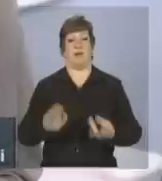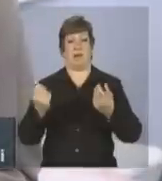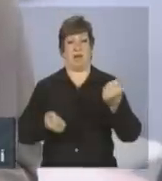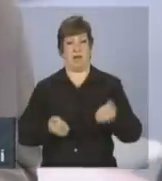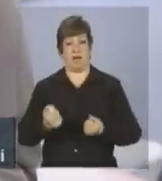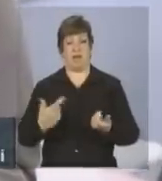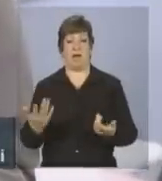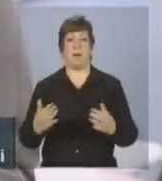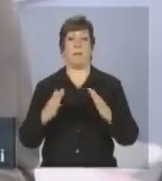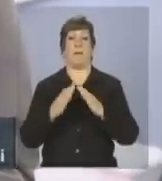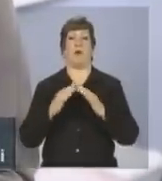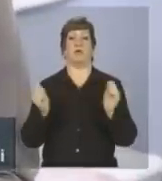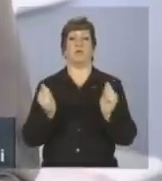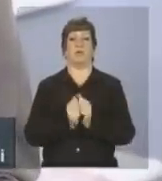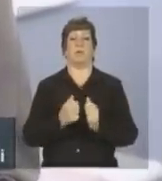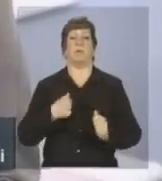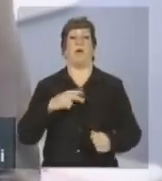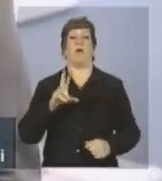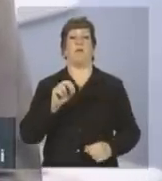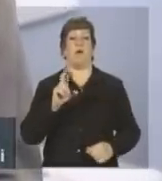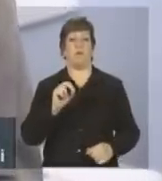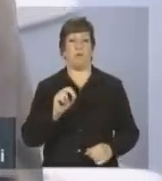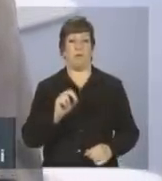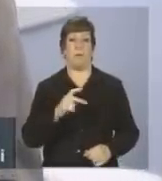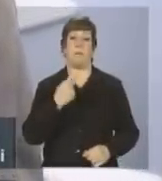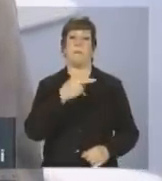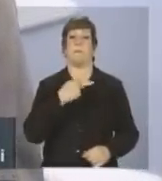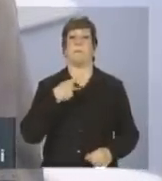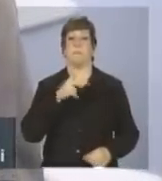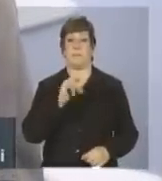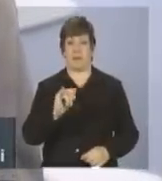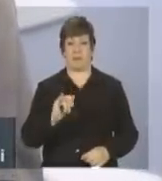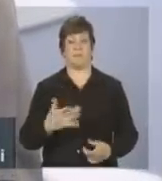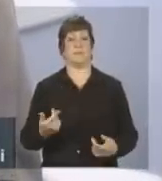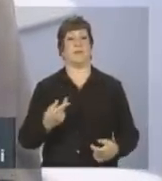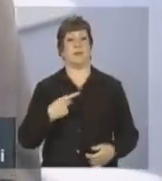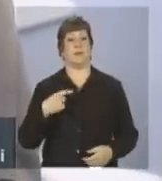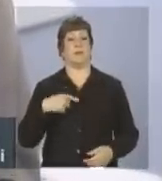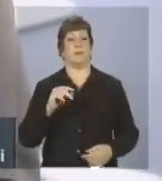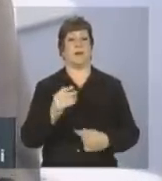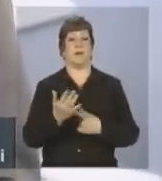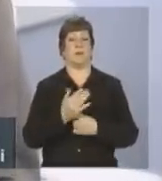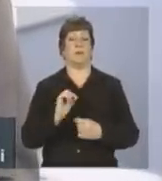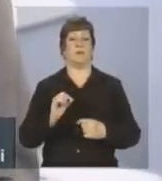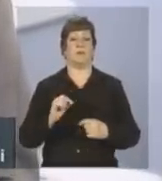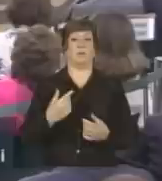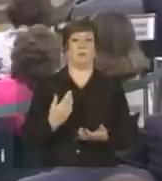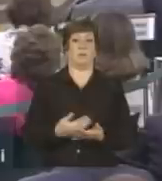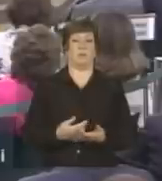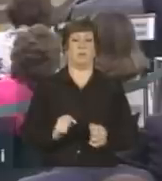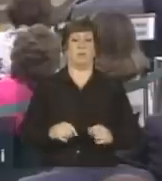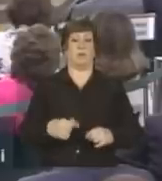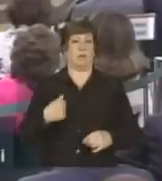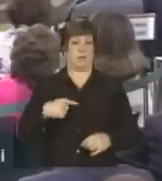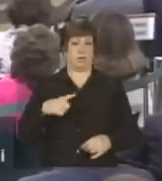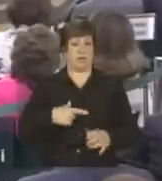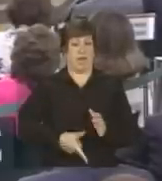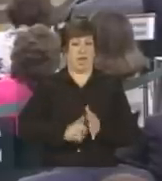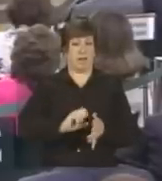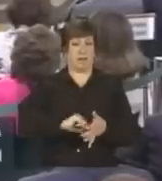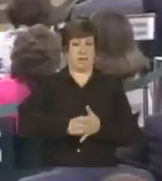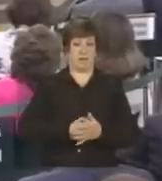meus avós paternos. Meu pai, desempregado, voltou a estudar no curso de Geografia na UFP, o qual tinha trancado